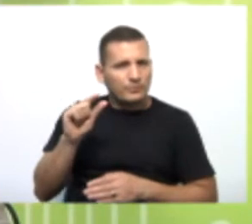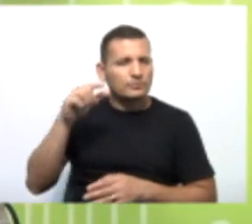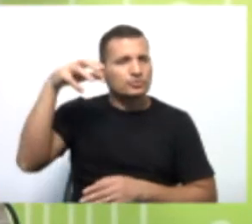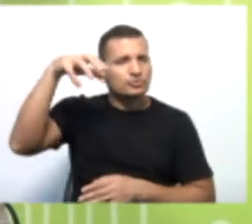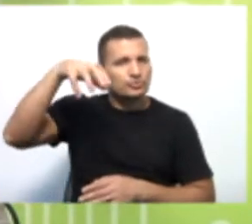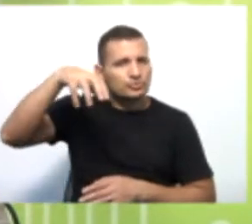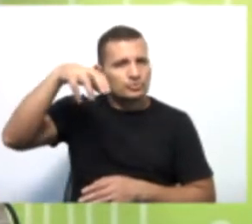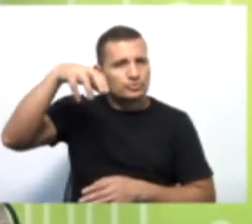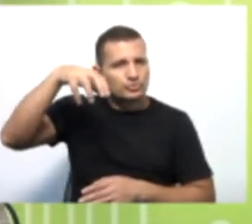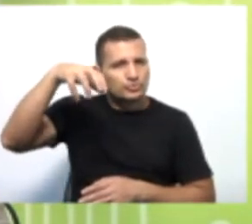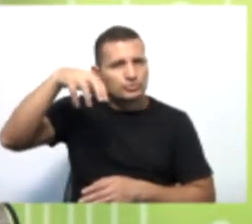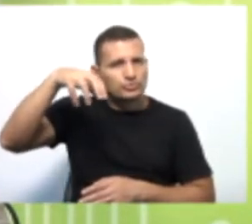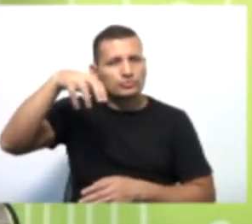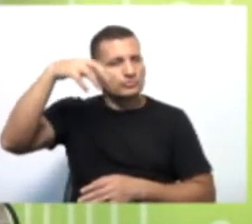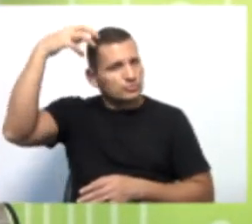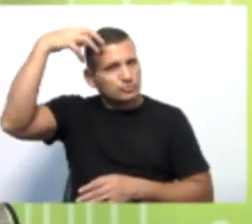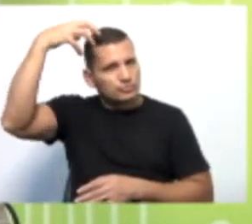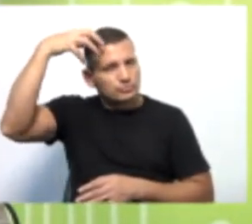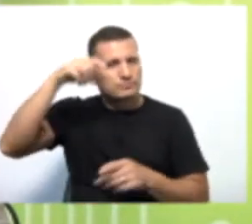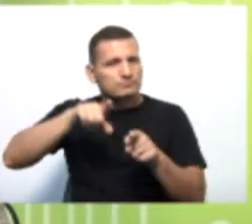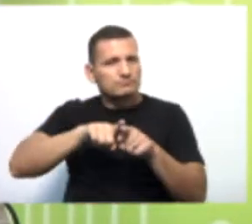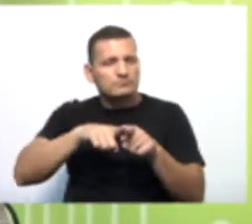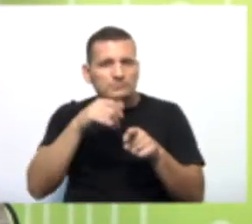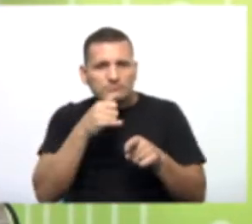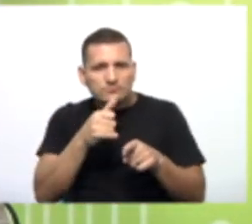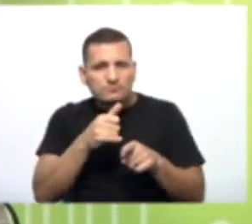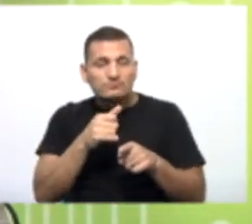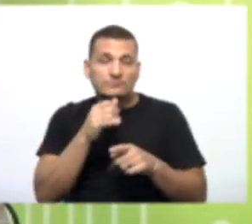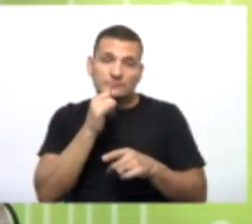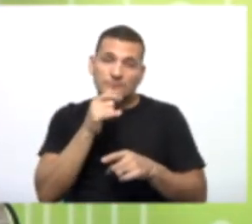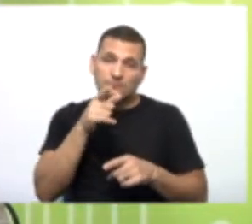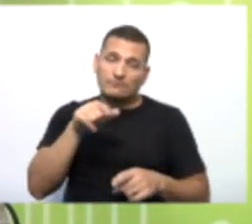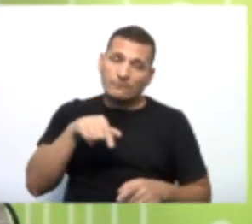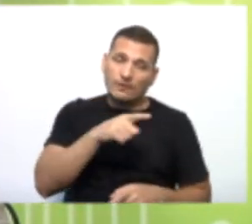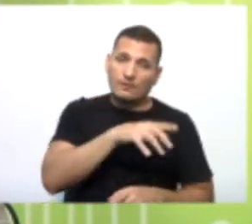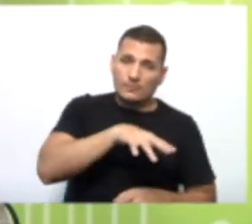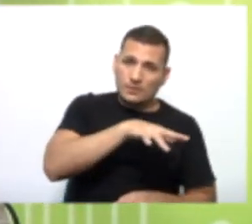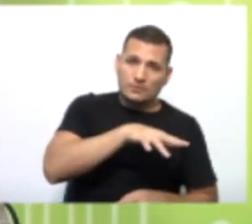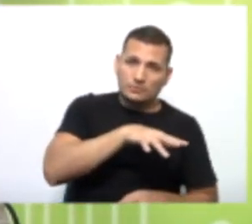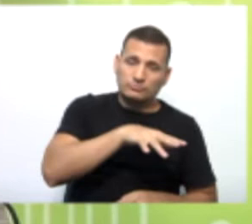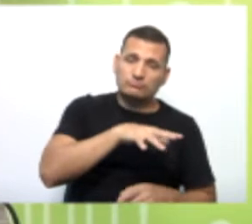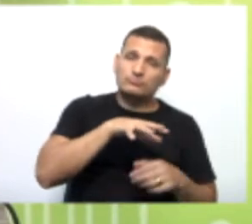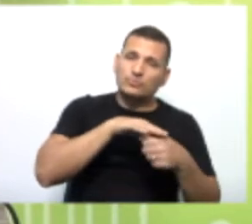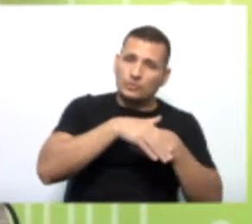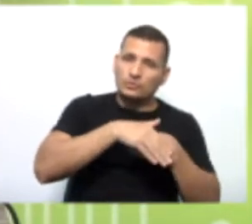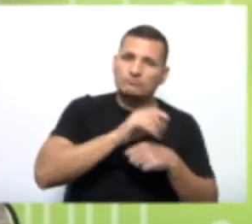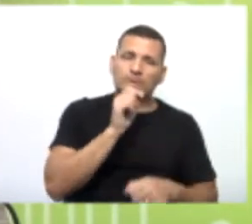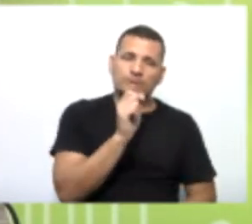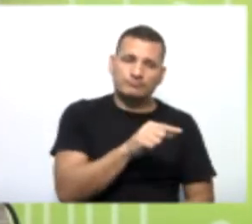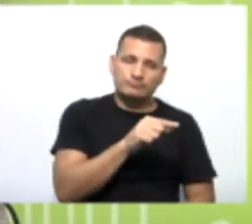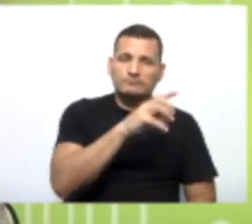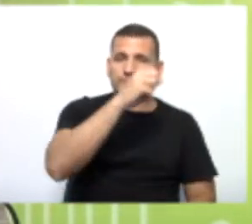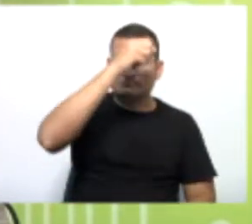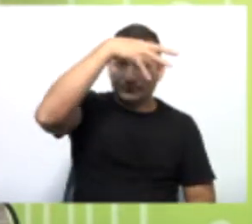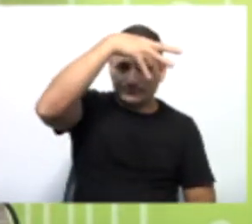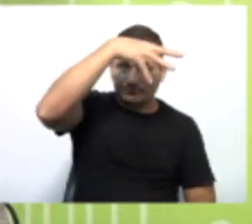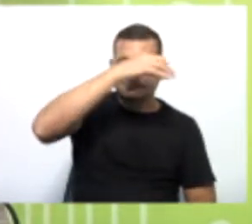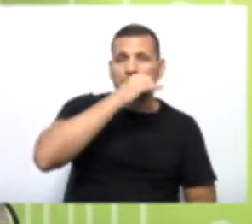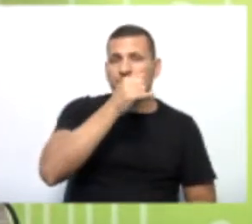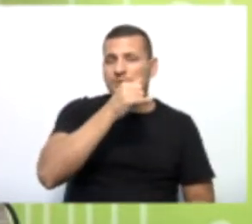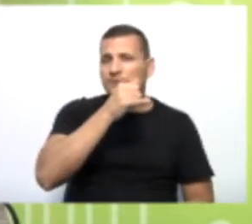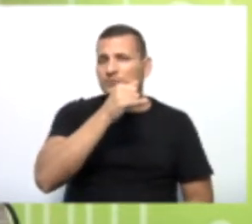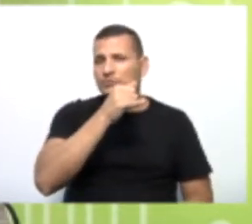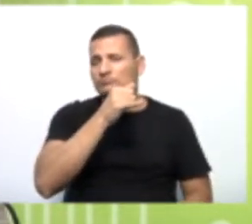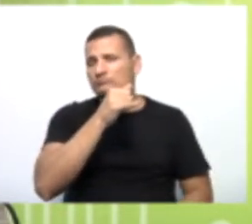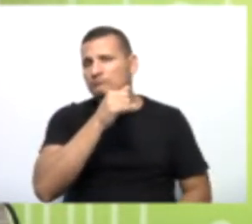certo? Se você vai para um ambiente, acenda a luz se tiver de noite. Se tiver de dia, não precisa acender. Faça casas, por exemplo,